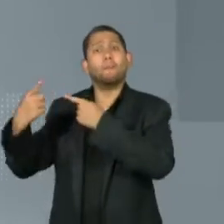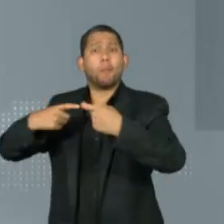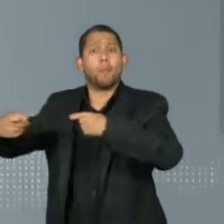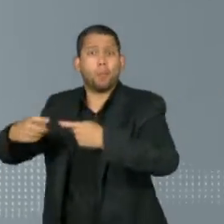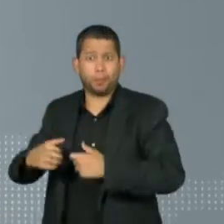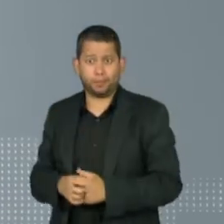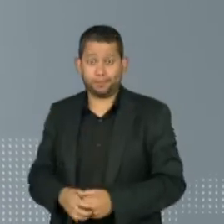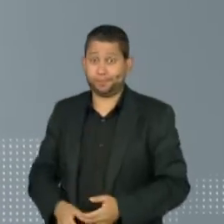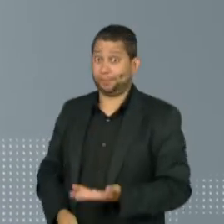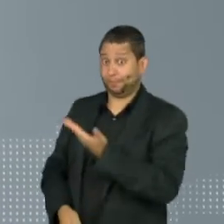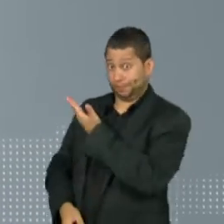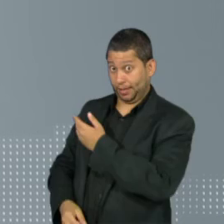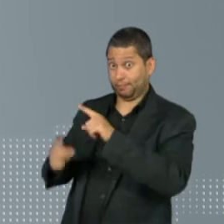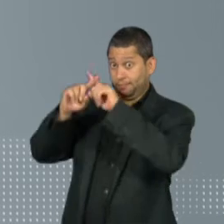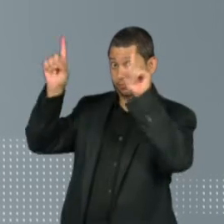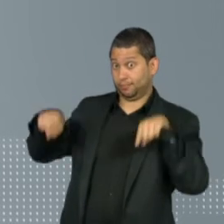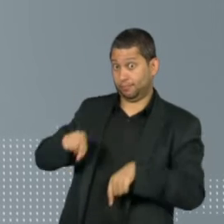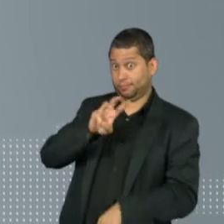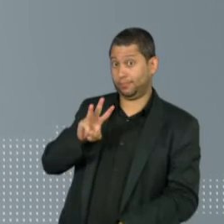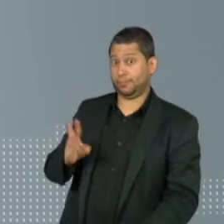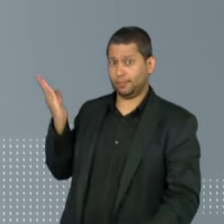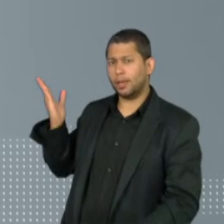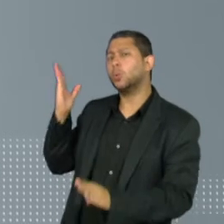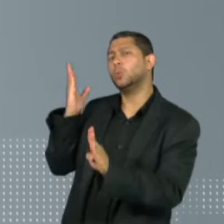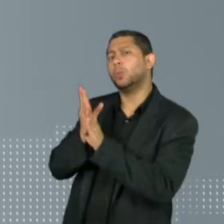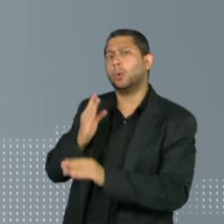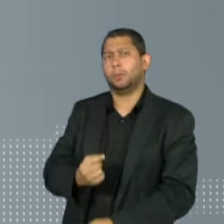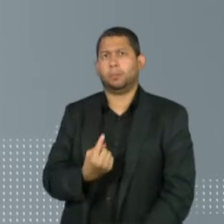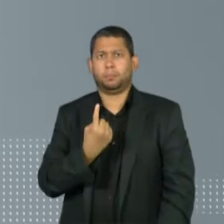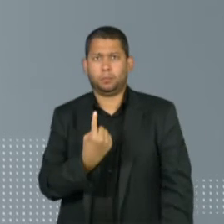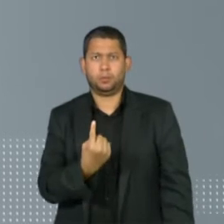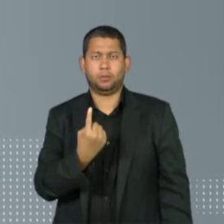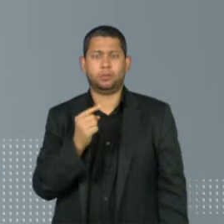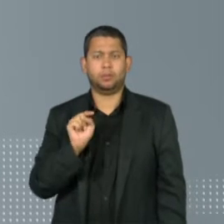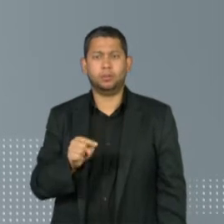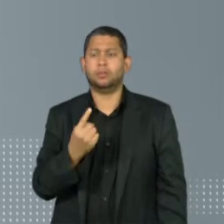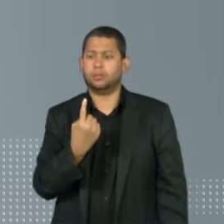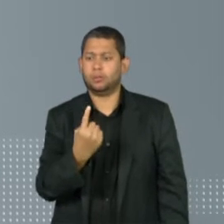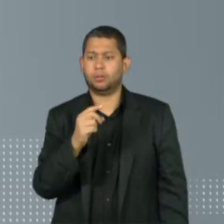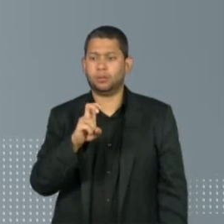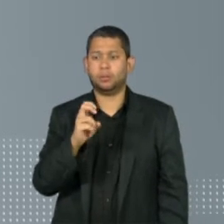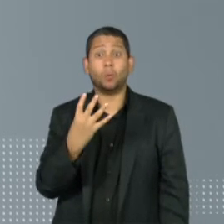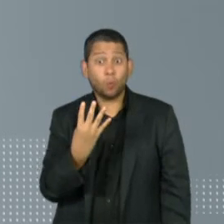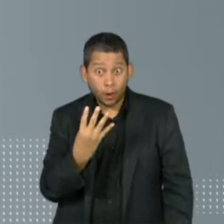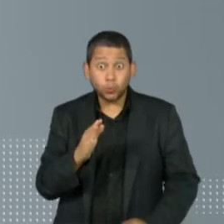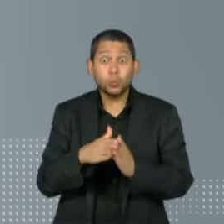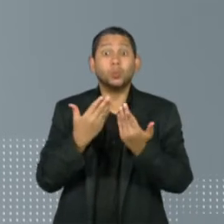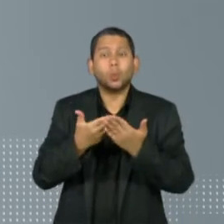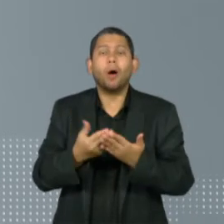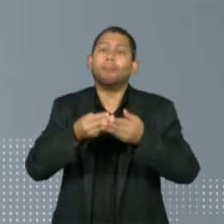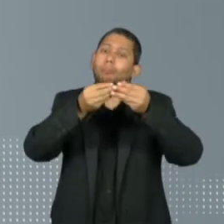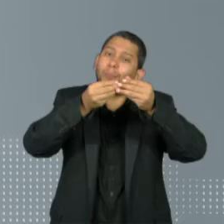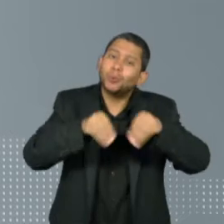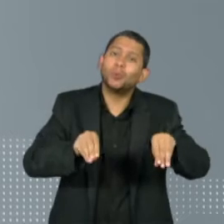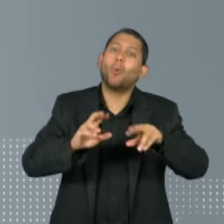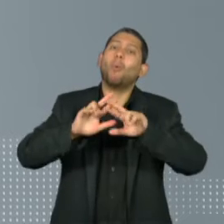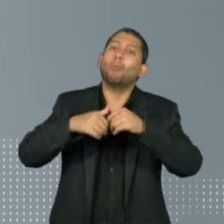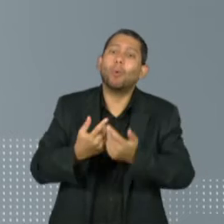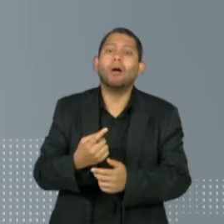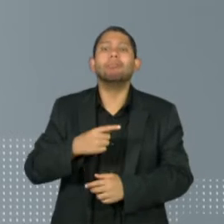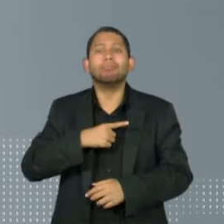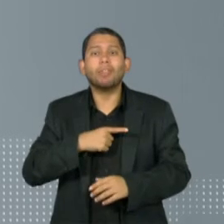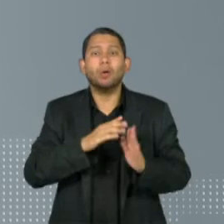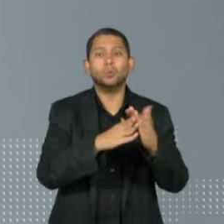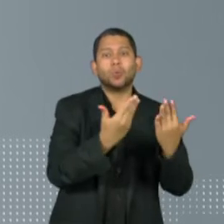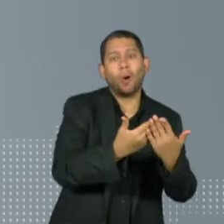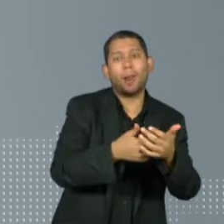plataforma Fogo Cruzado identificou 1.154 escolas afetadas por pelo menos uma troca de